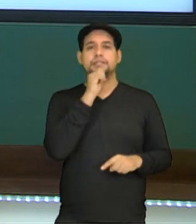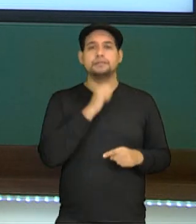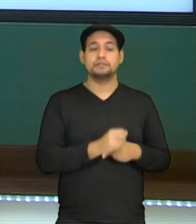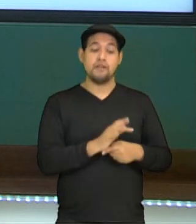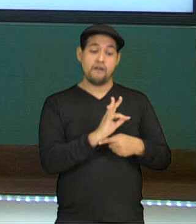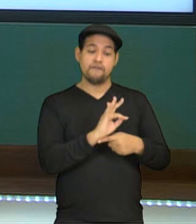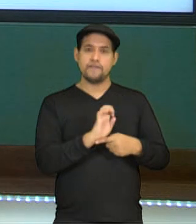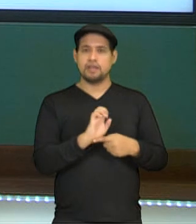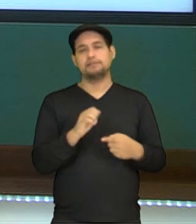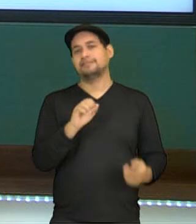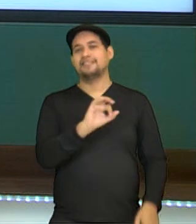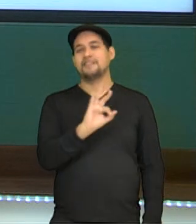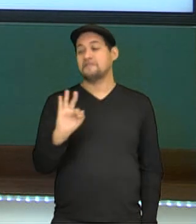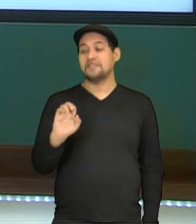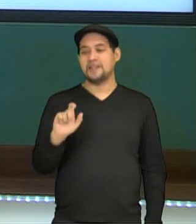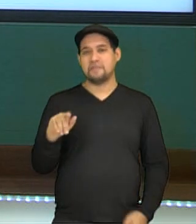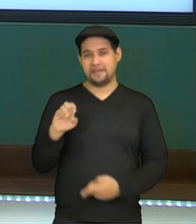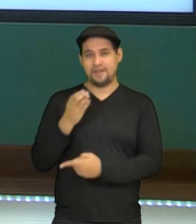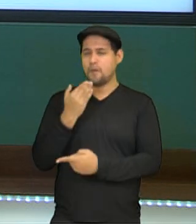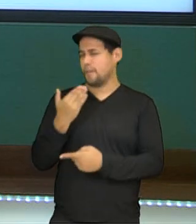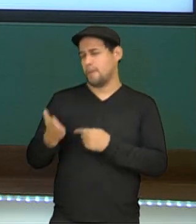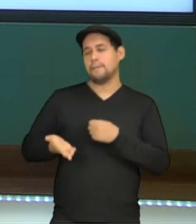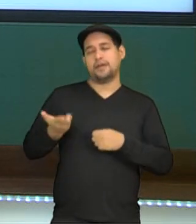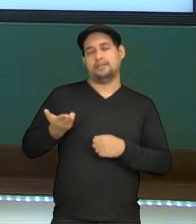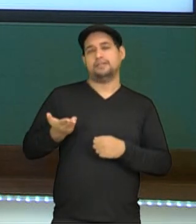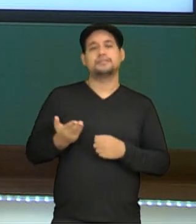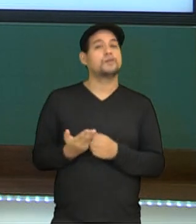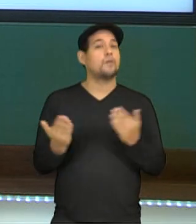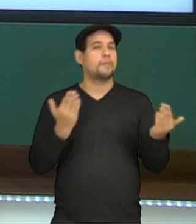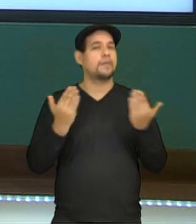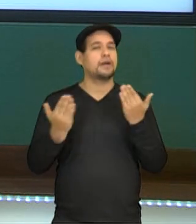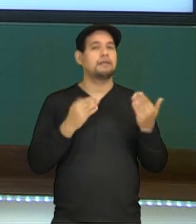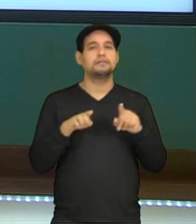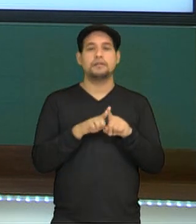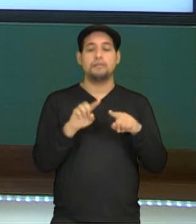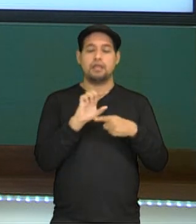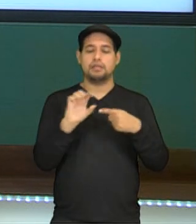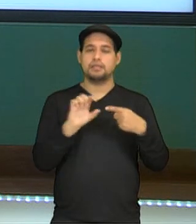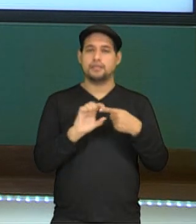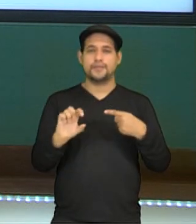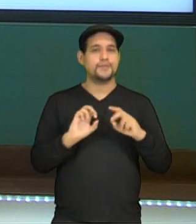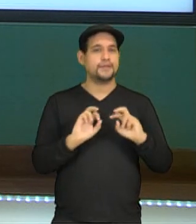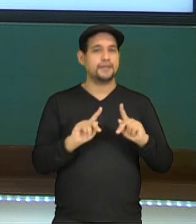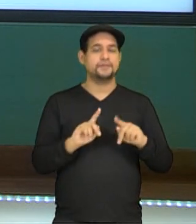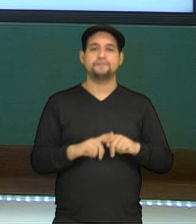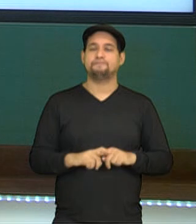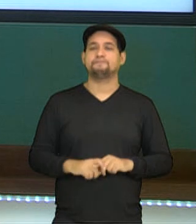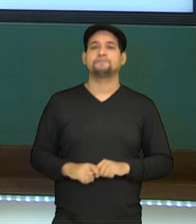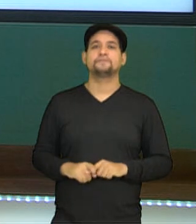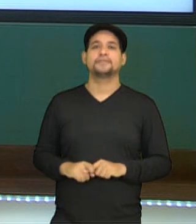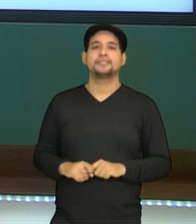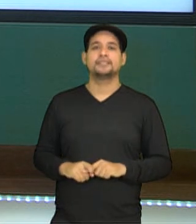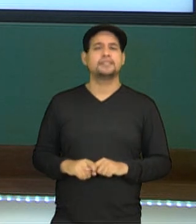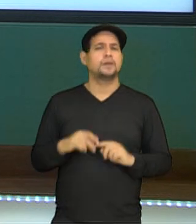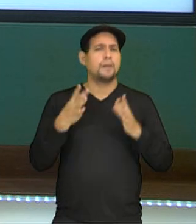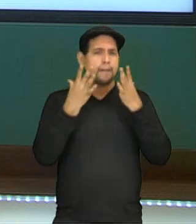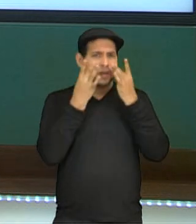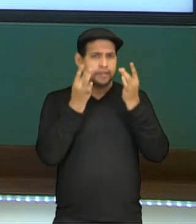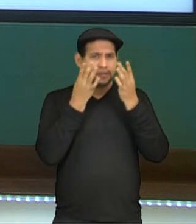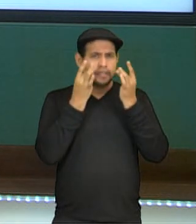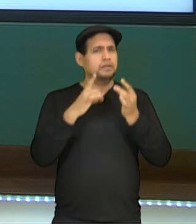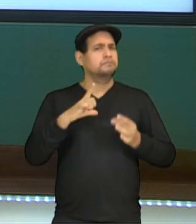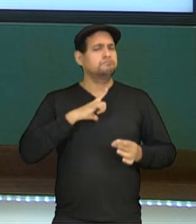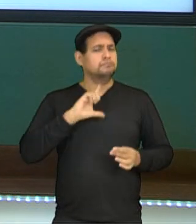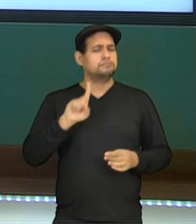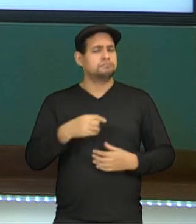né, comeu mais ali. Tá bom, gente? Beleza? Comparando aí essas frações. Tá joia? Então, tá bom. Então, olha só. Tem